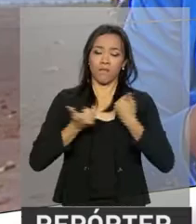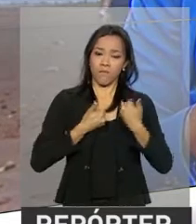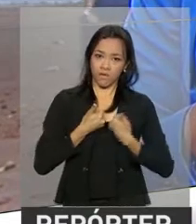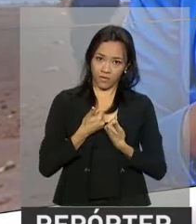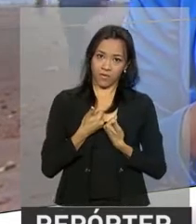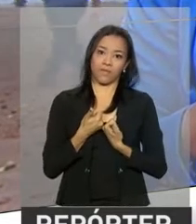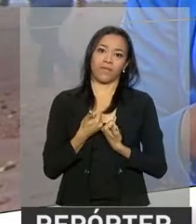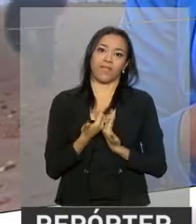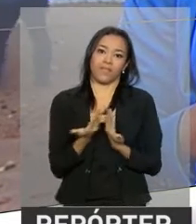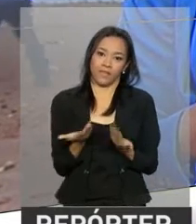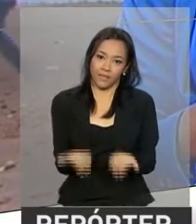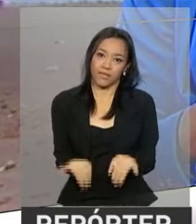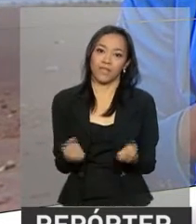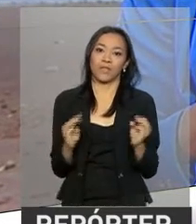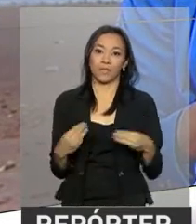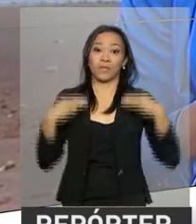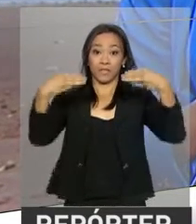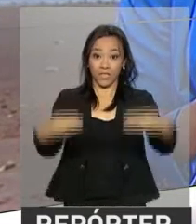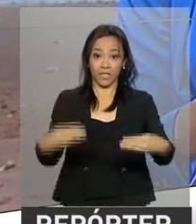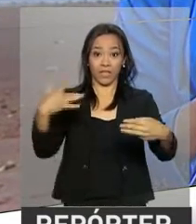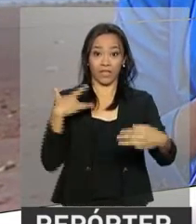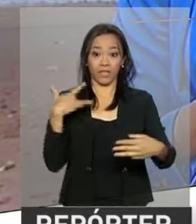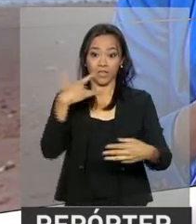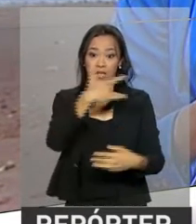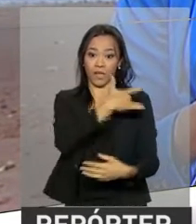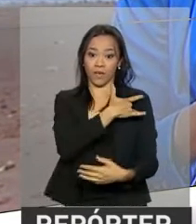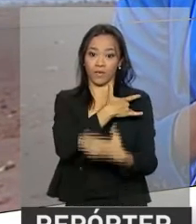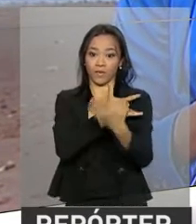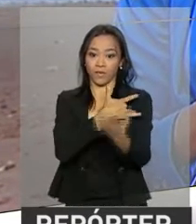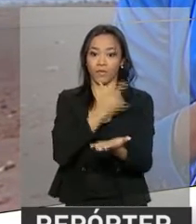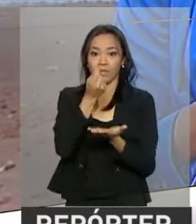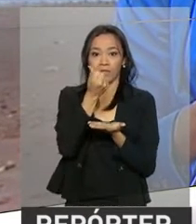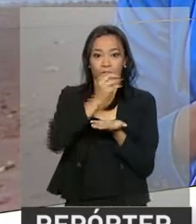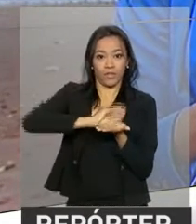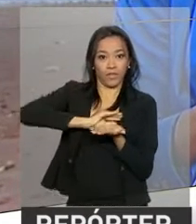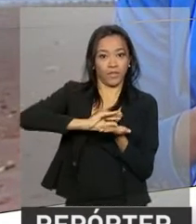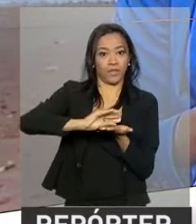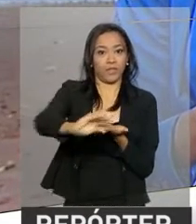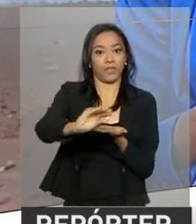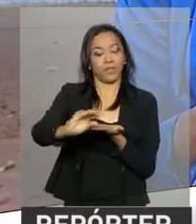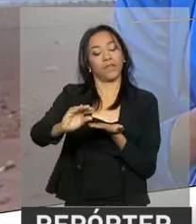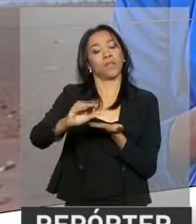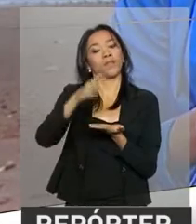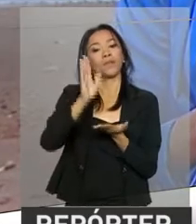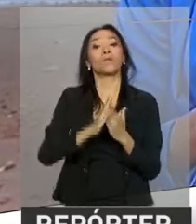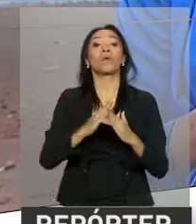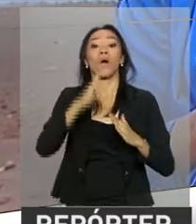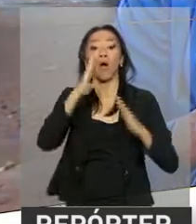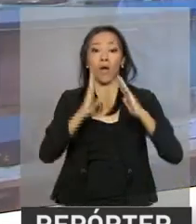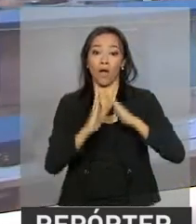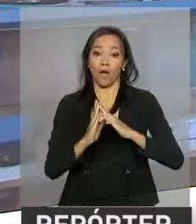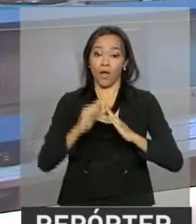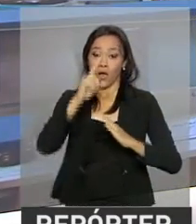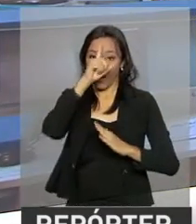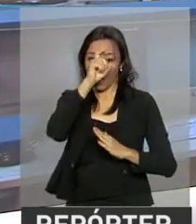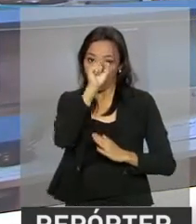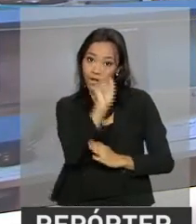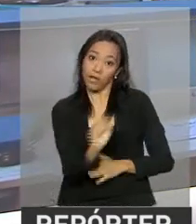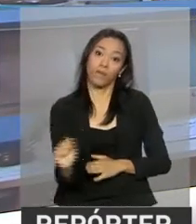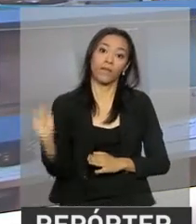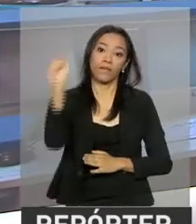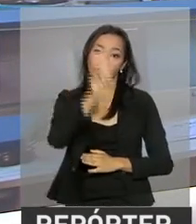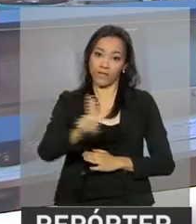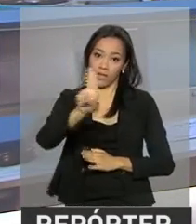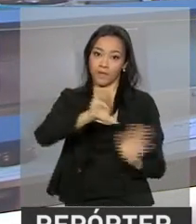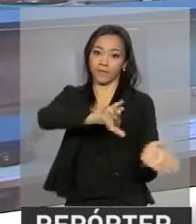do Ministério da Saúde com o repasse de verbas para os hospitais universitários. E nós vamos agora